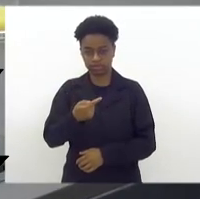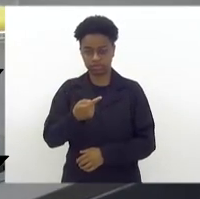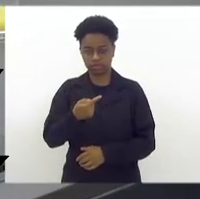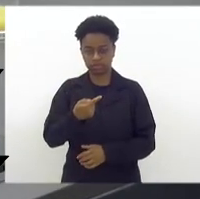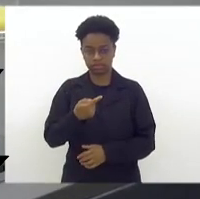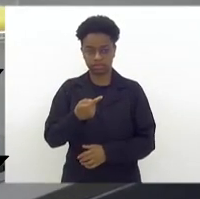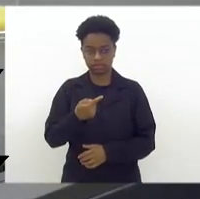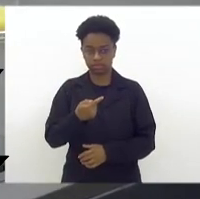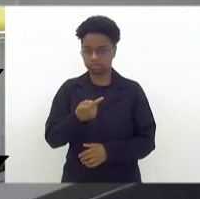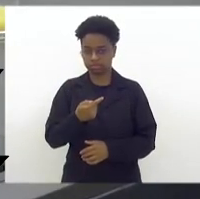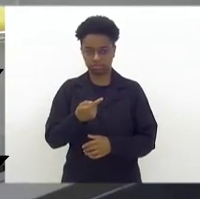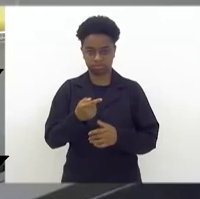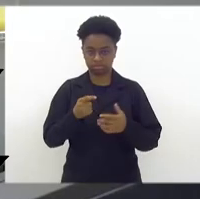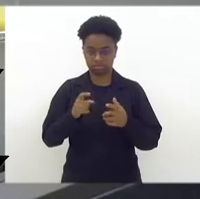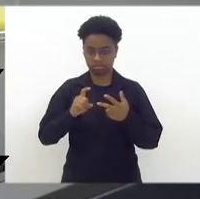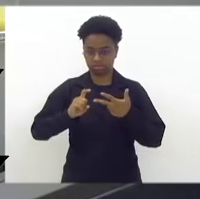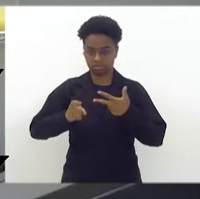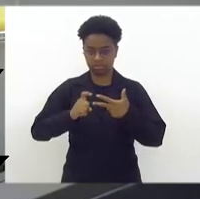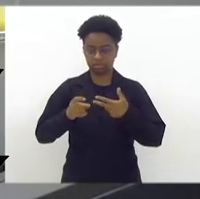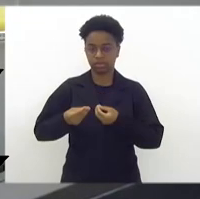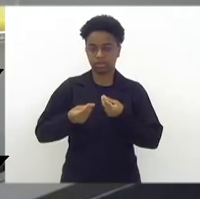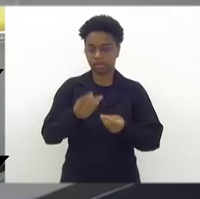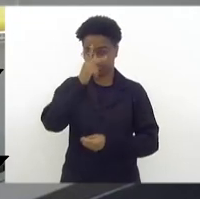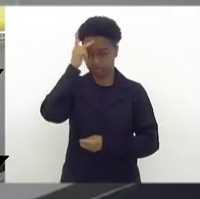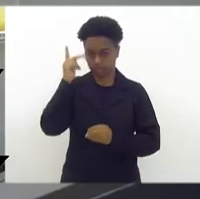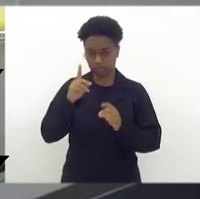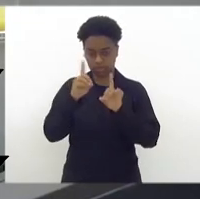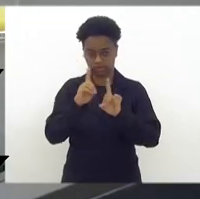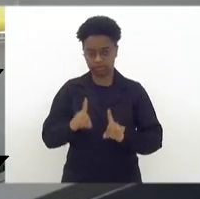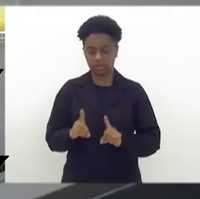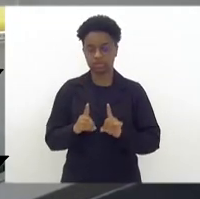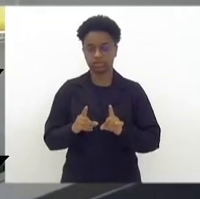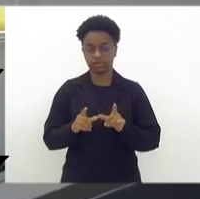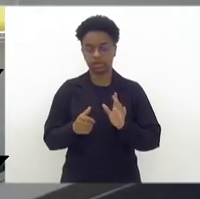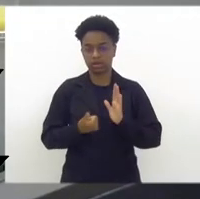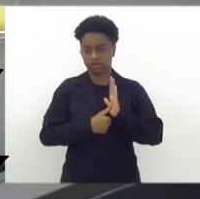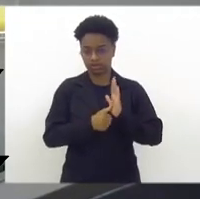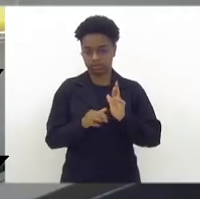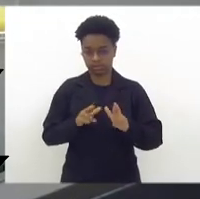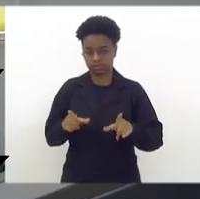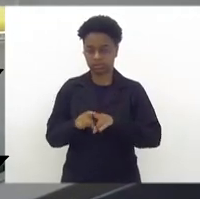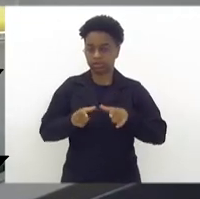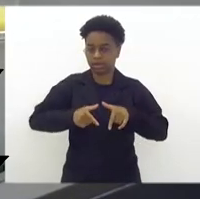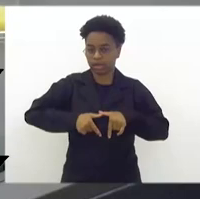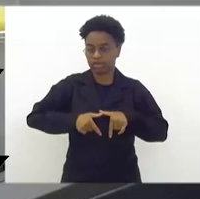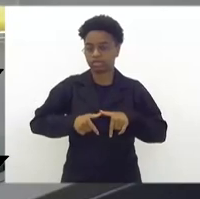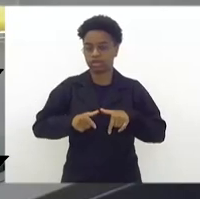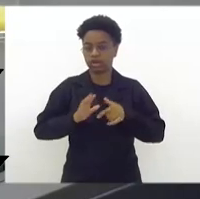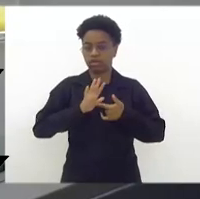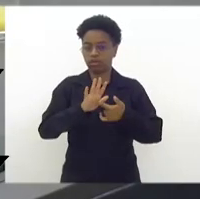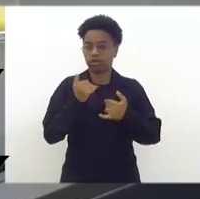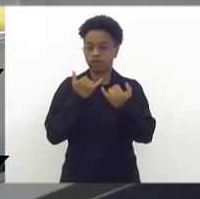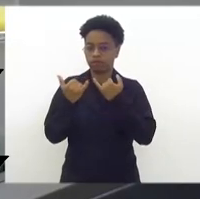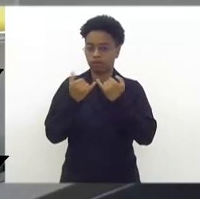a assegurar às pessoas com deficiência a carteira de identidade diferenciada e um crachá de identificação que reúnam